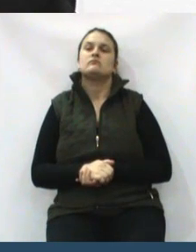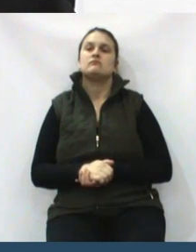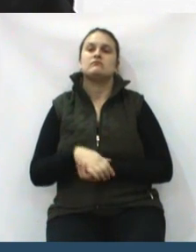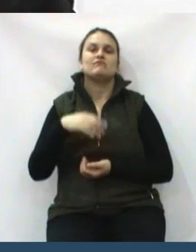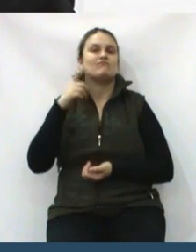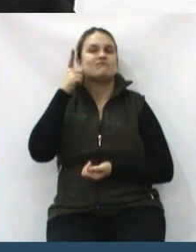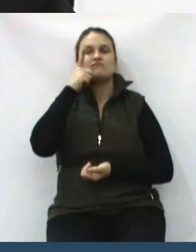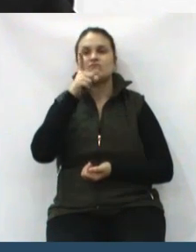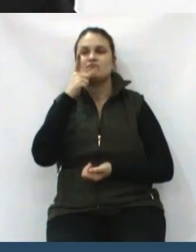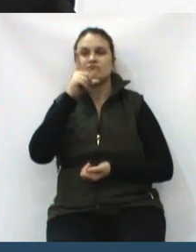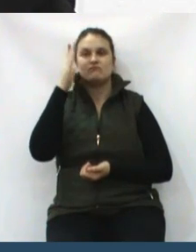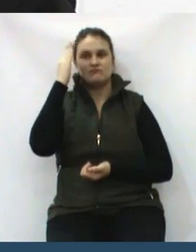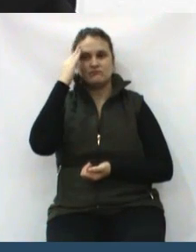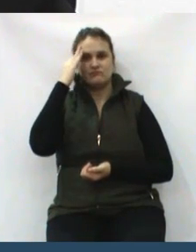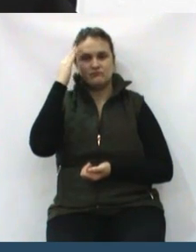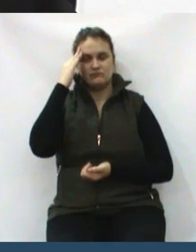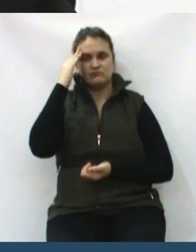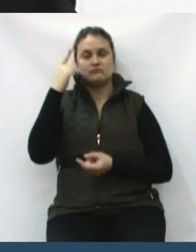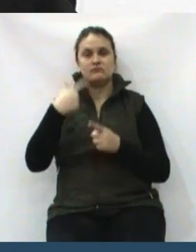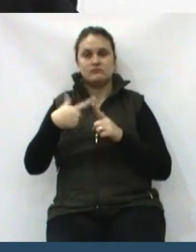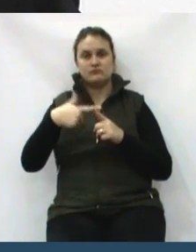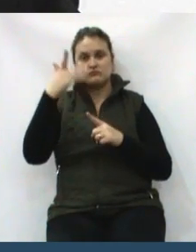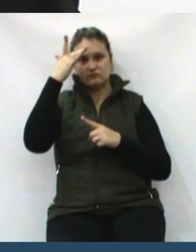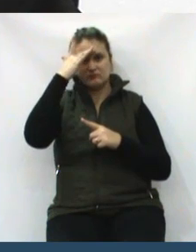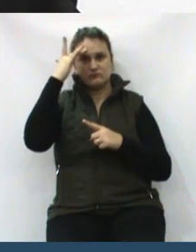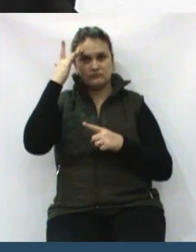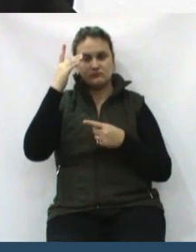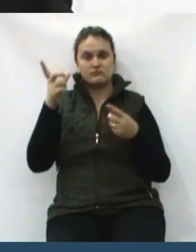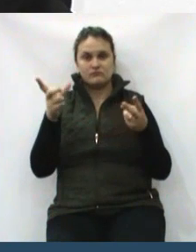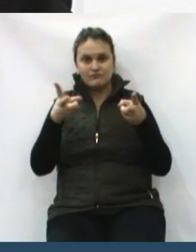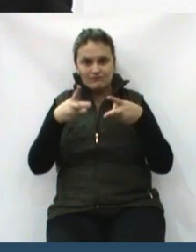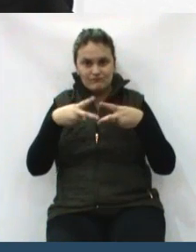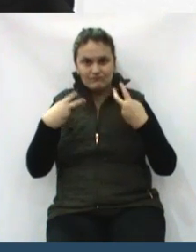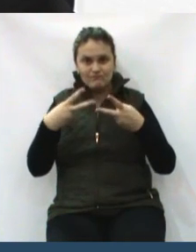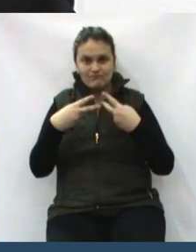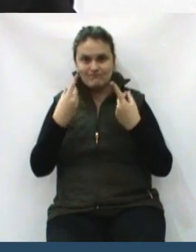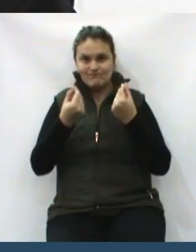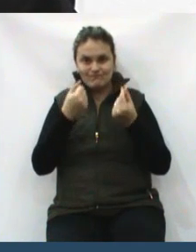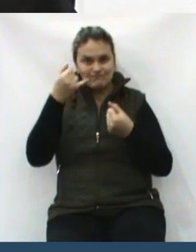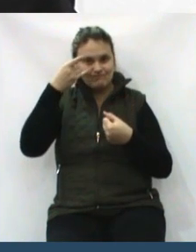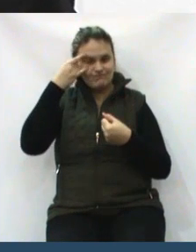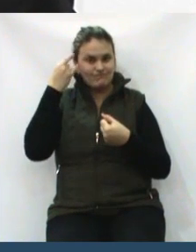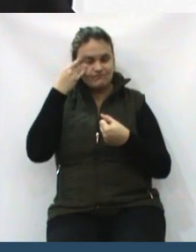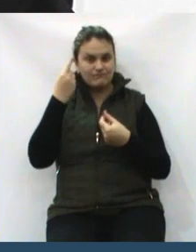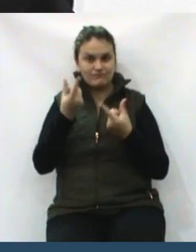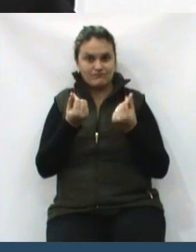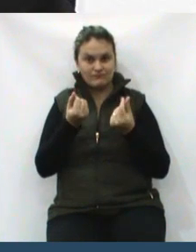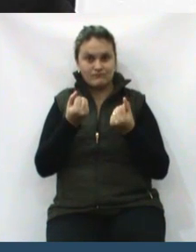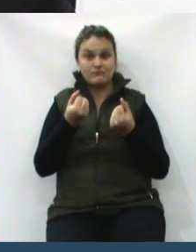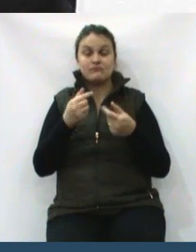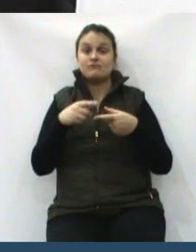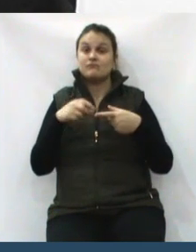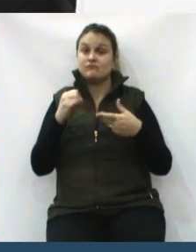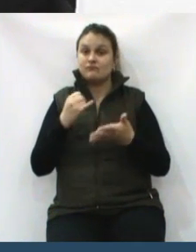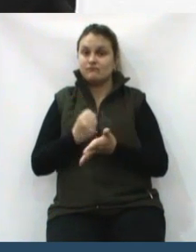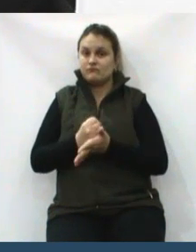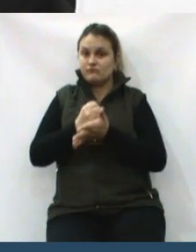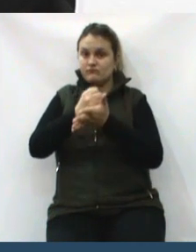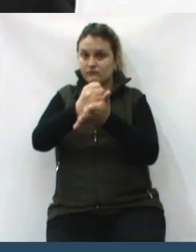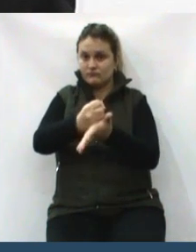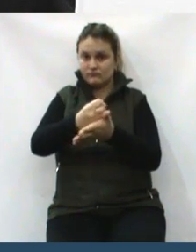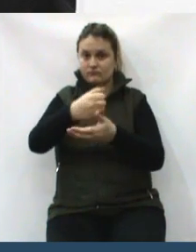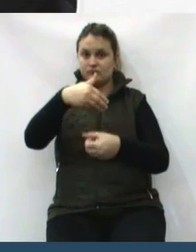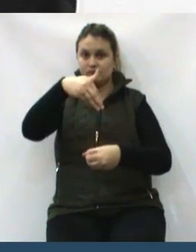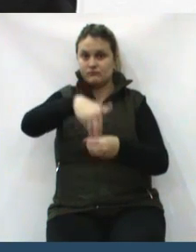Não dá para entender, porque a pessoa jurídica, ela visa lucro. E uma doação para uma campanha eleitoral vai bem ao contrário